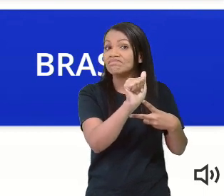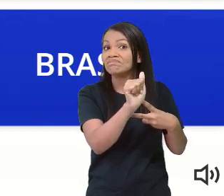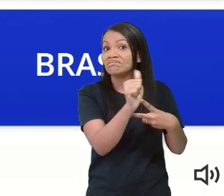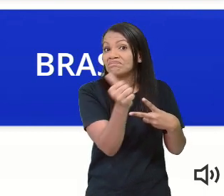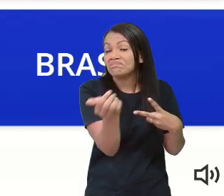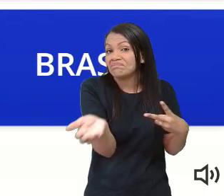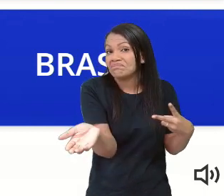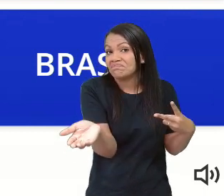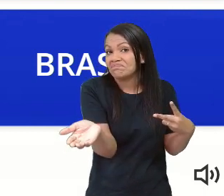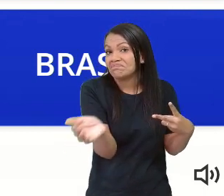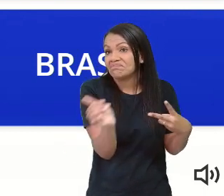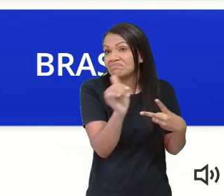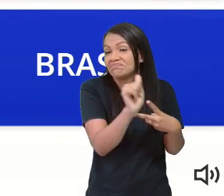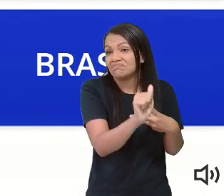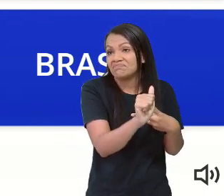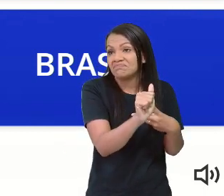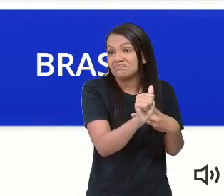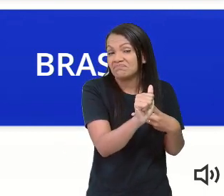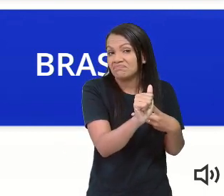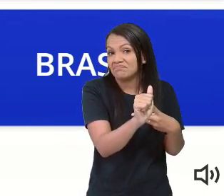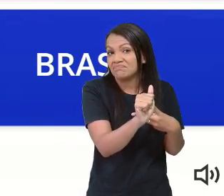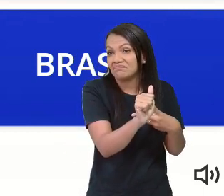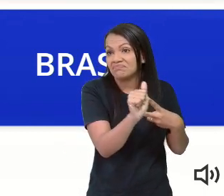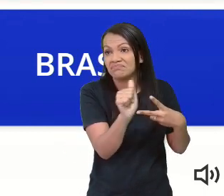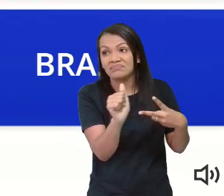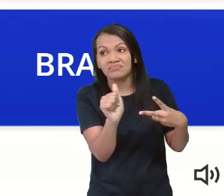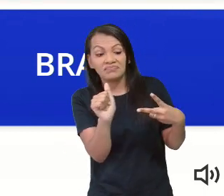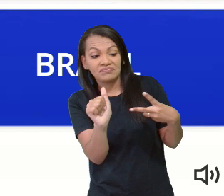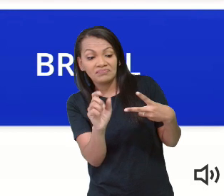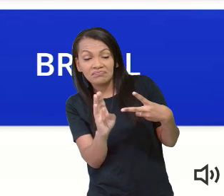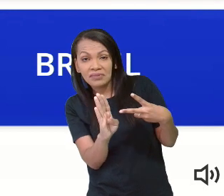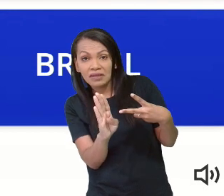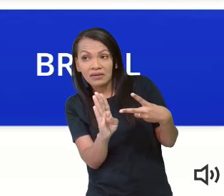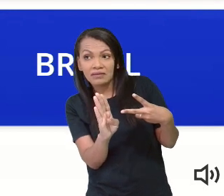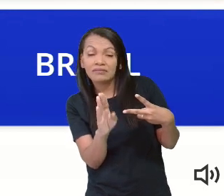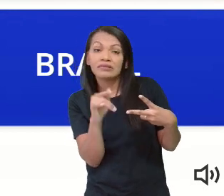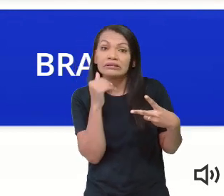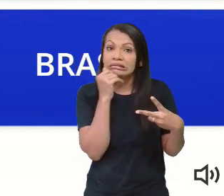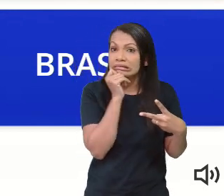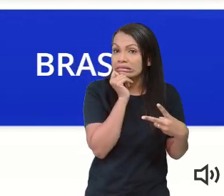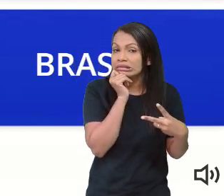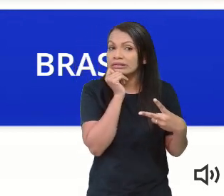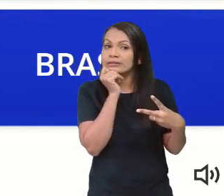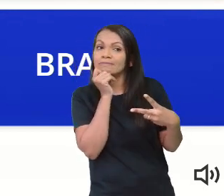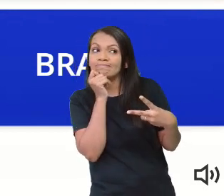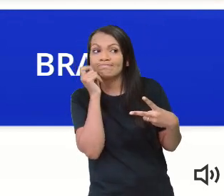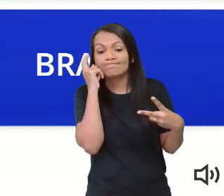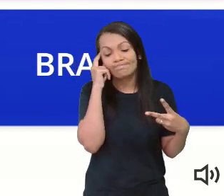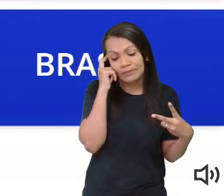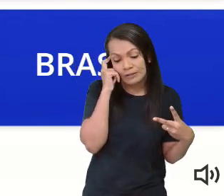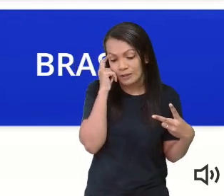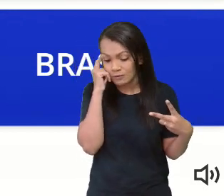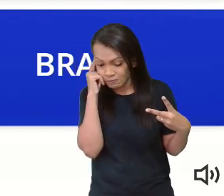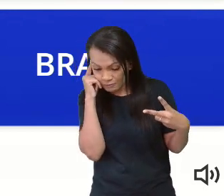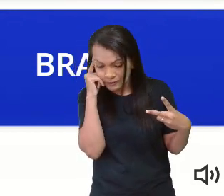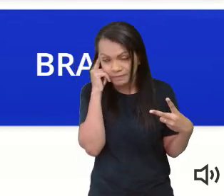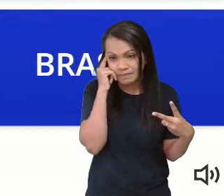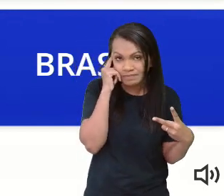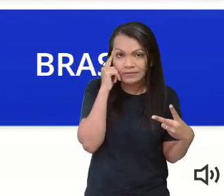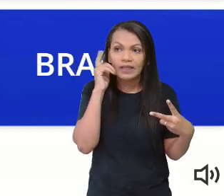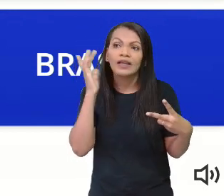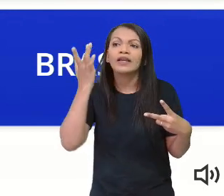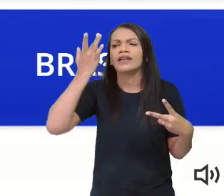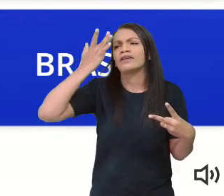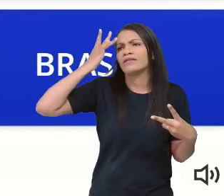Será? Será que é a Inglaterra ou a Dinamarca? E agora? Tô na dúvida. Eu